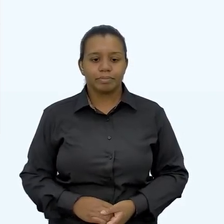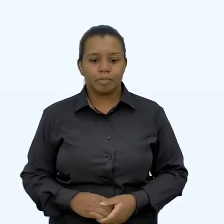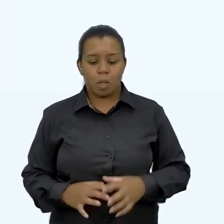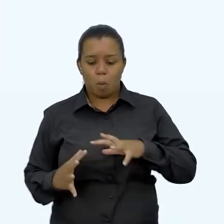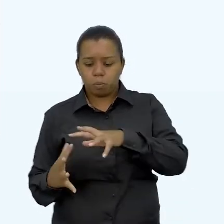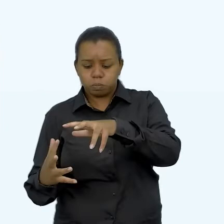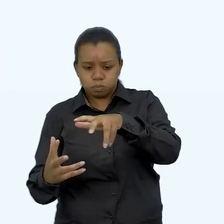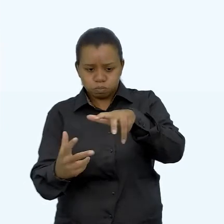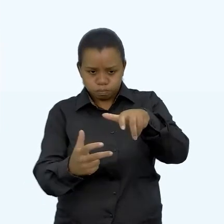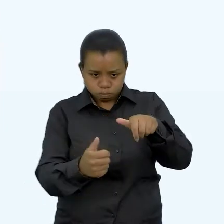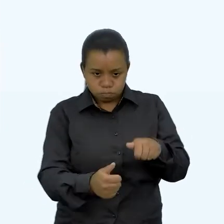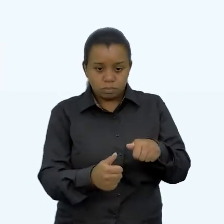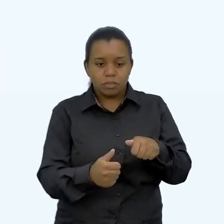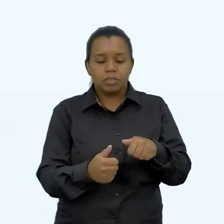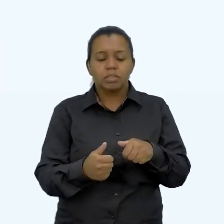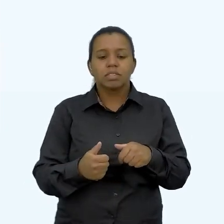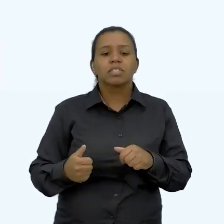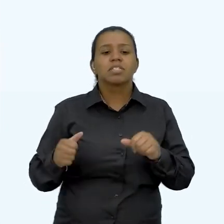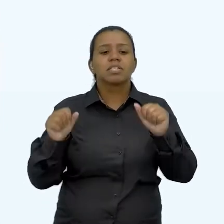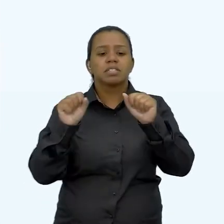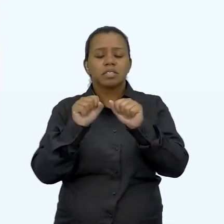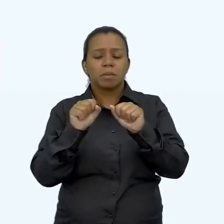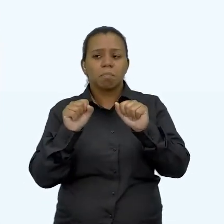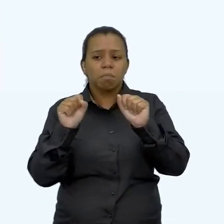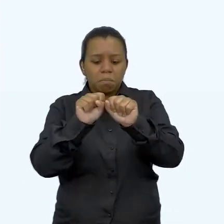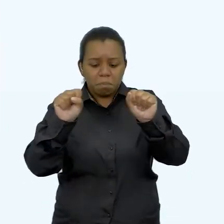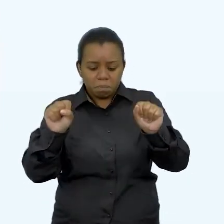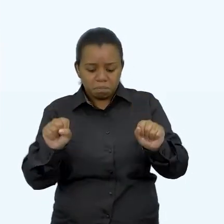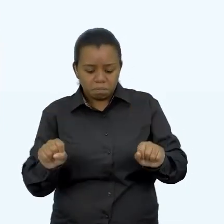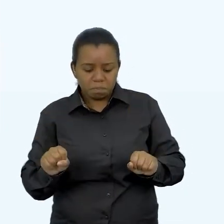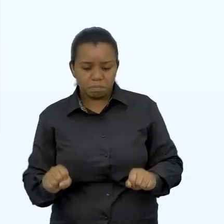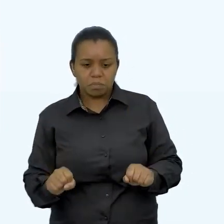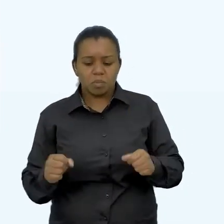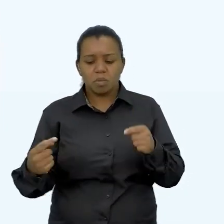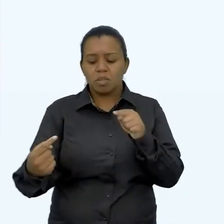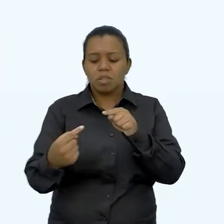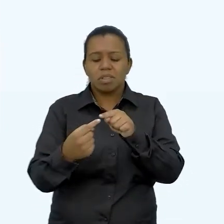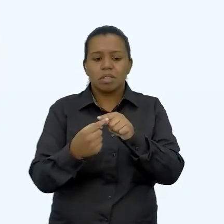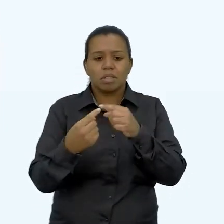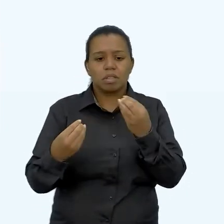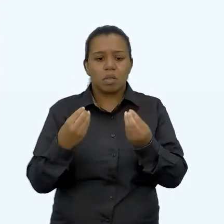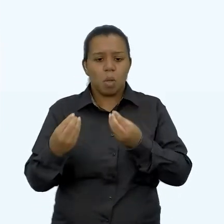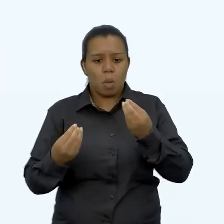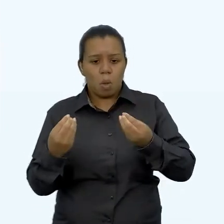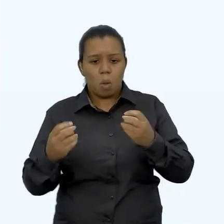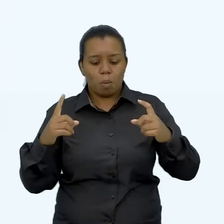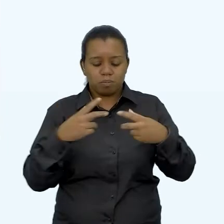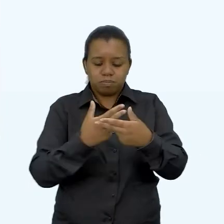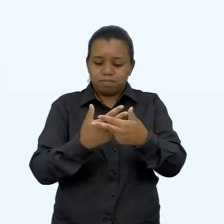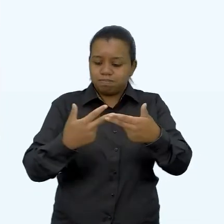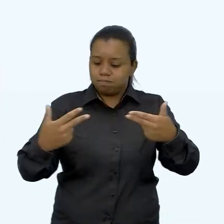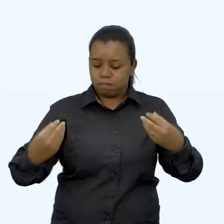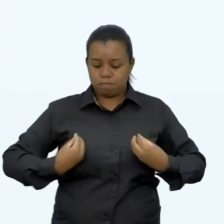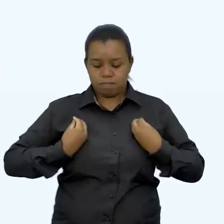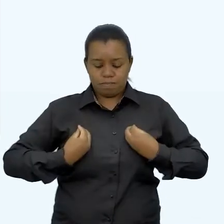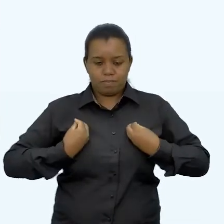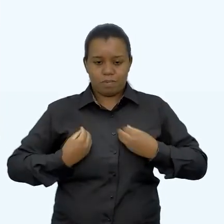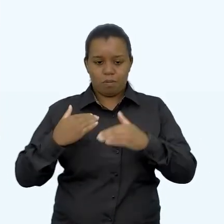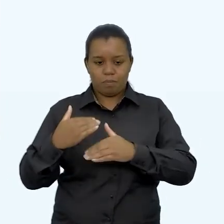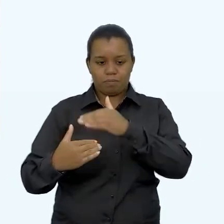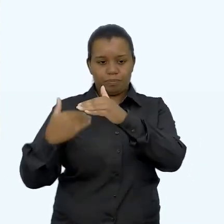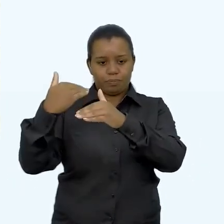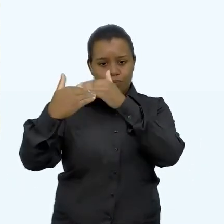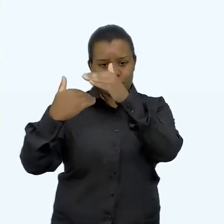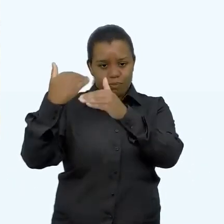Nosso planeta está configurado de uma forma específica que permite o desenvolvimento da vida.